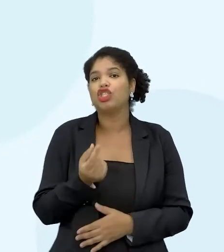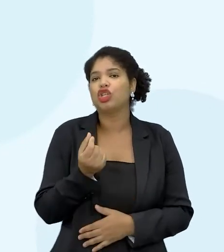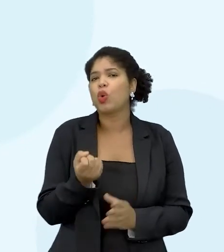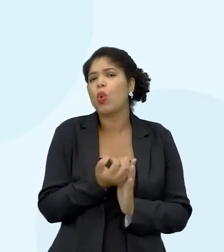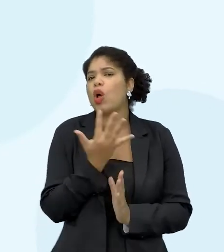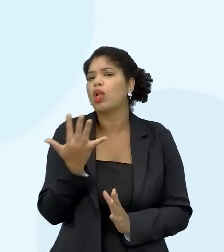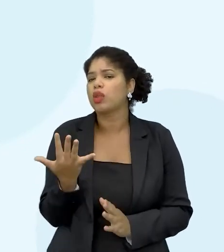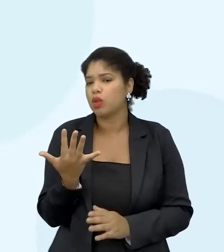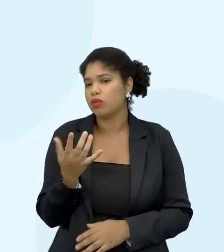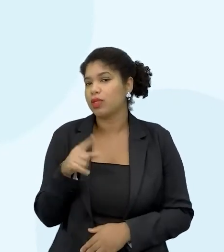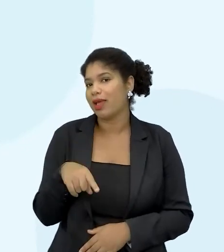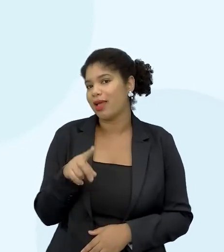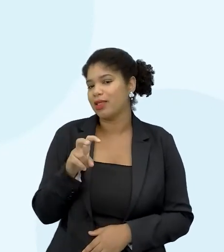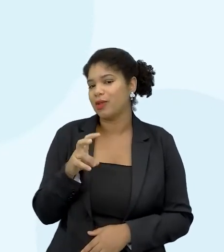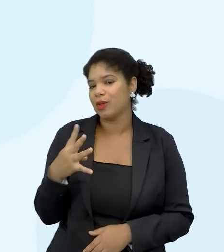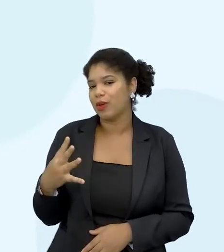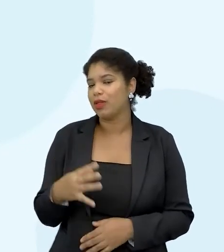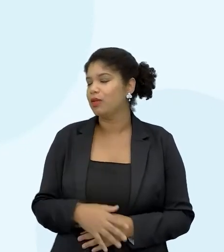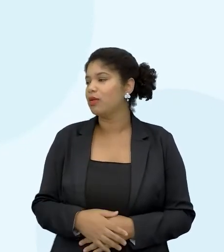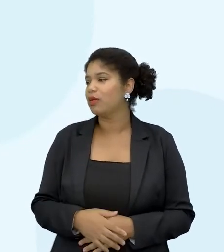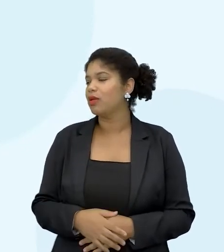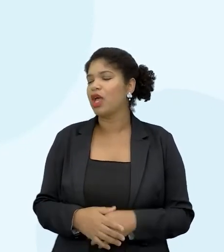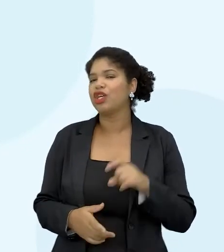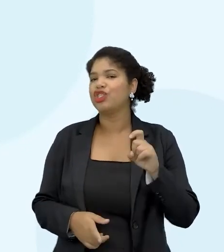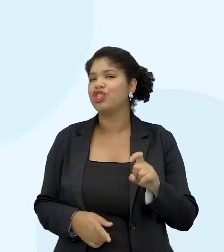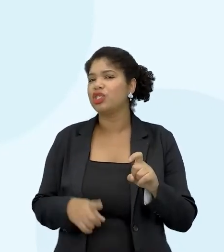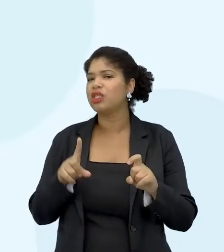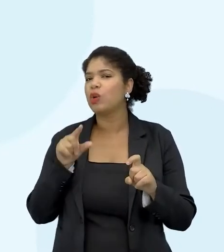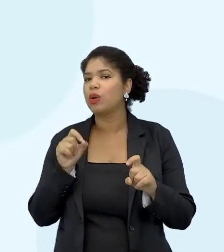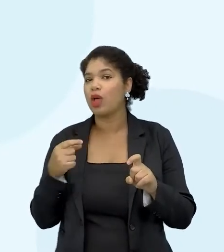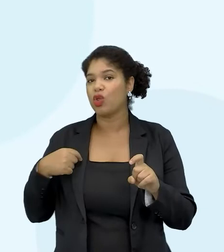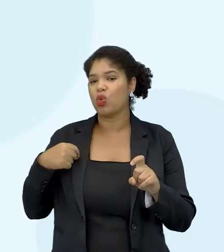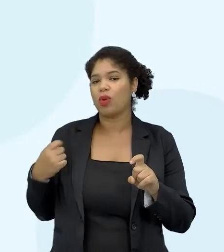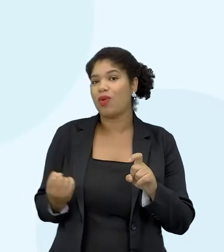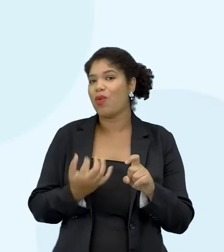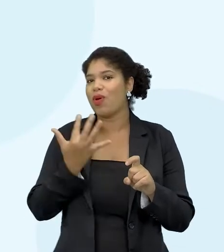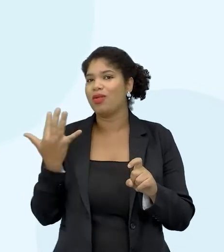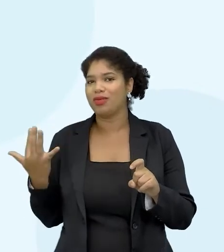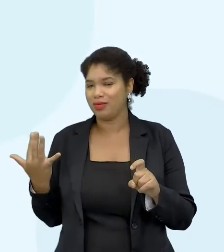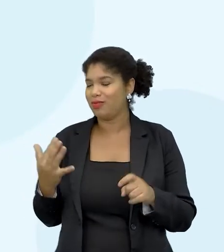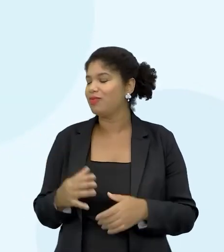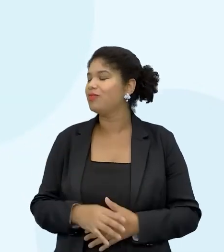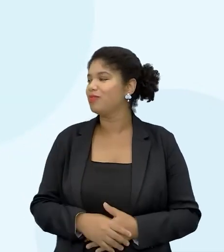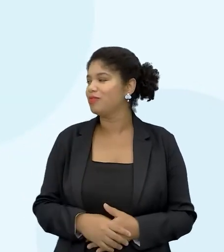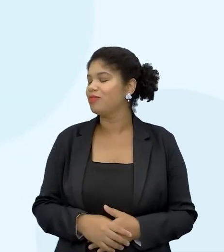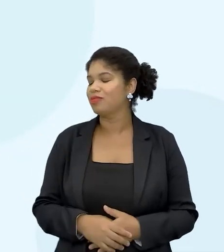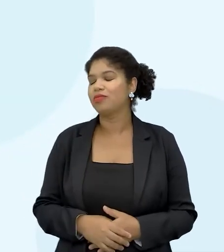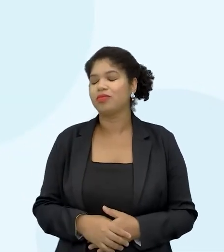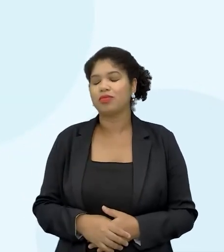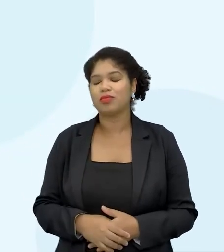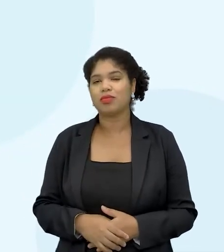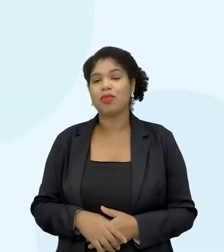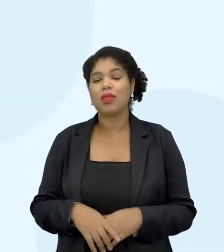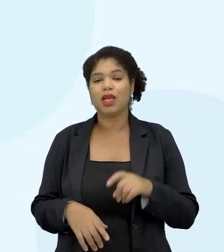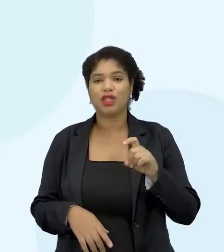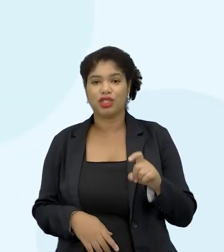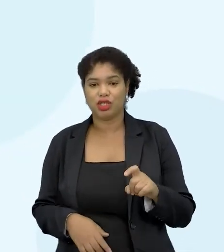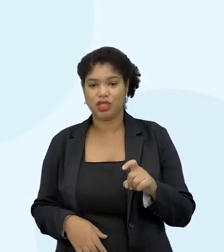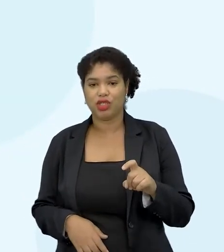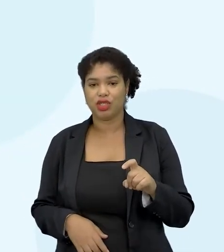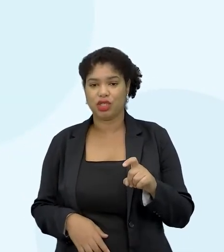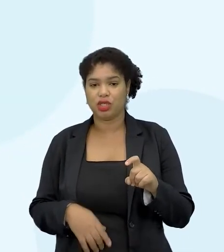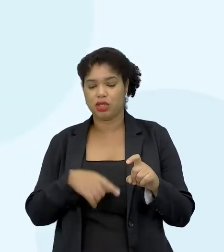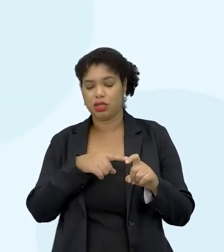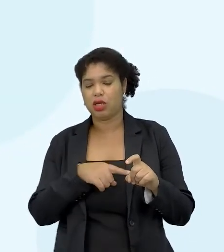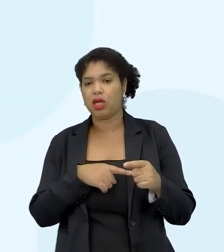dá esse dado aí para vocês na leitura, ó, R$ 54,00 cada camiseta. E aí o X que está dividindo, eu passei para o outro